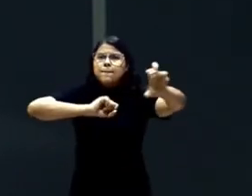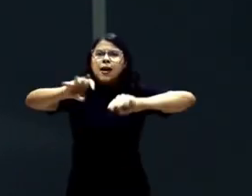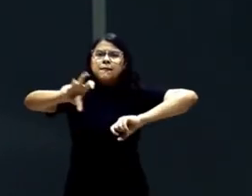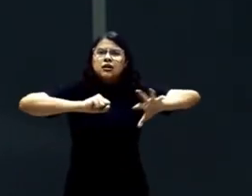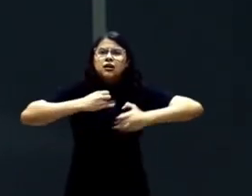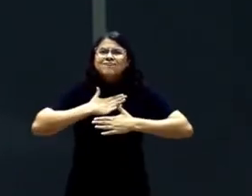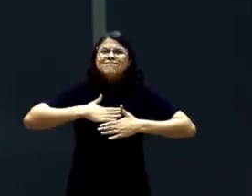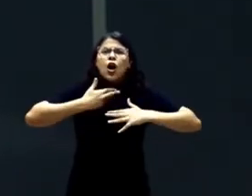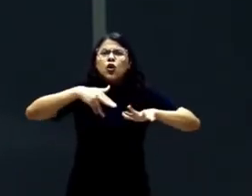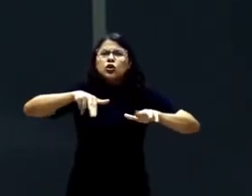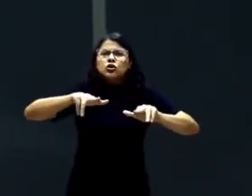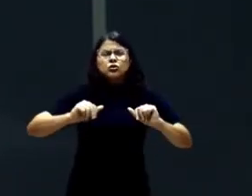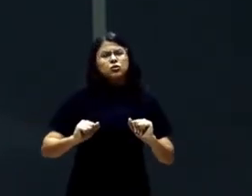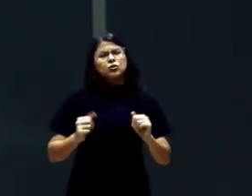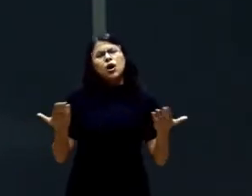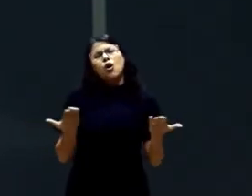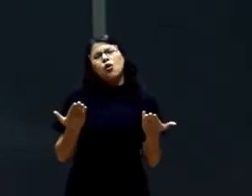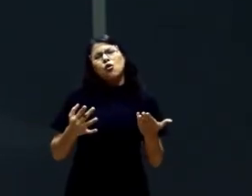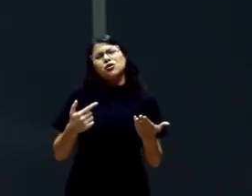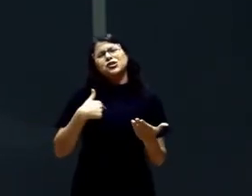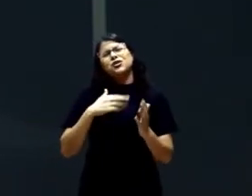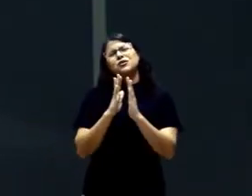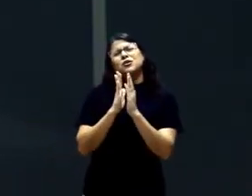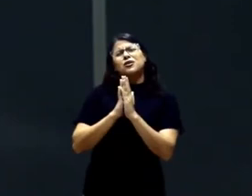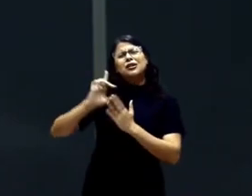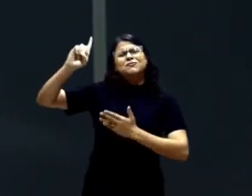Por isso a minha oração é que Deus guarde o seu coração.